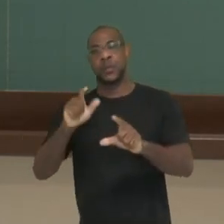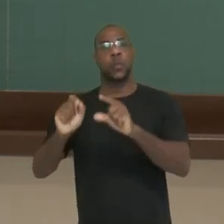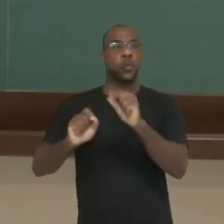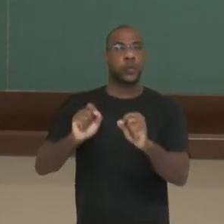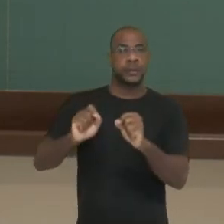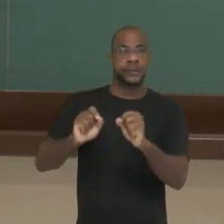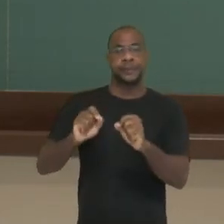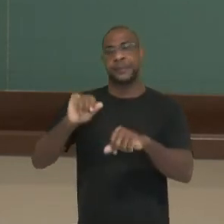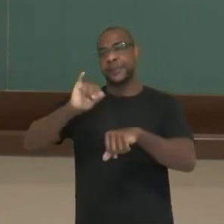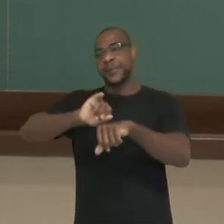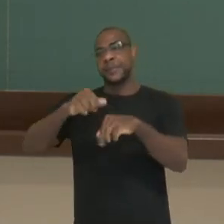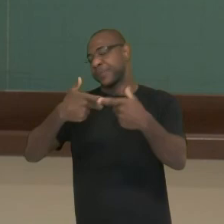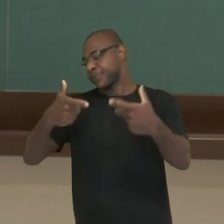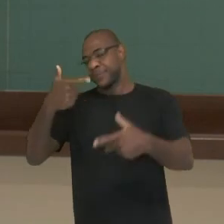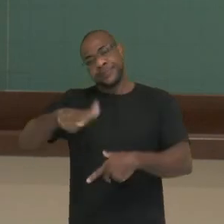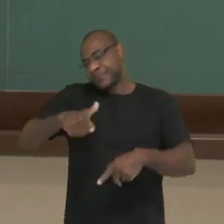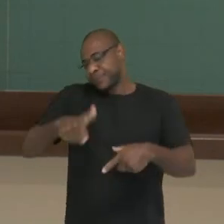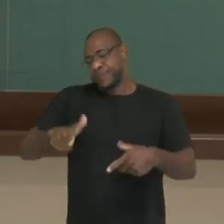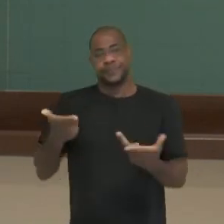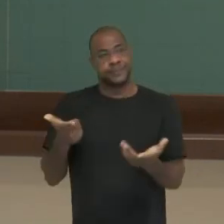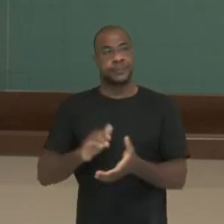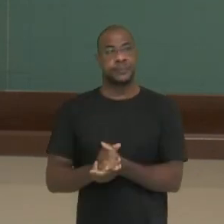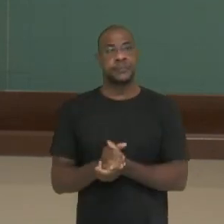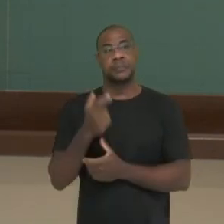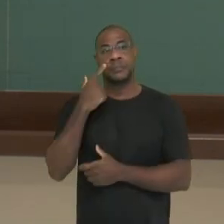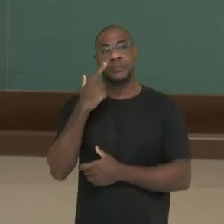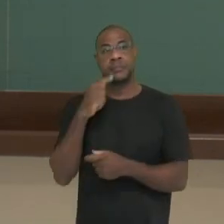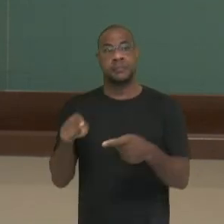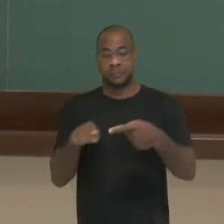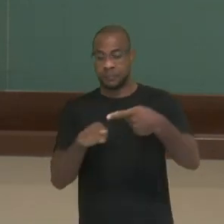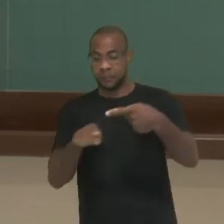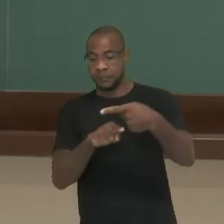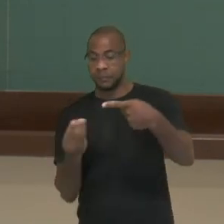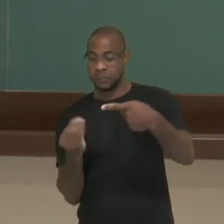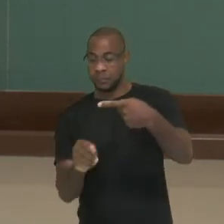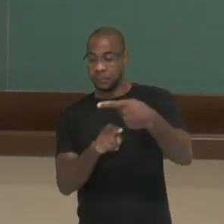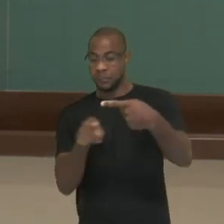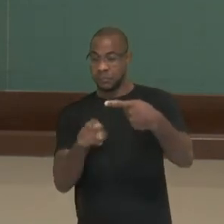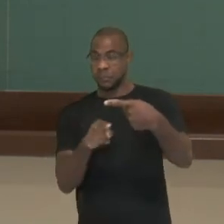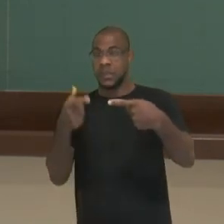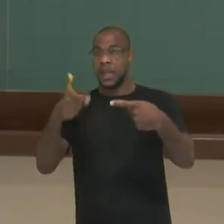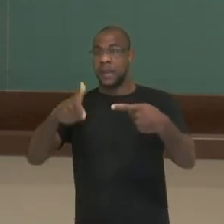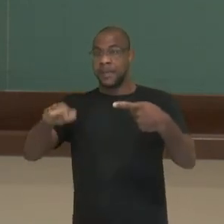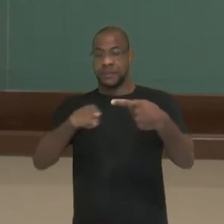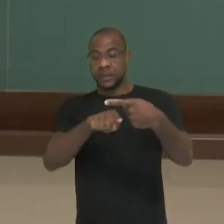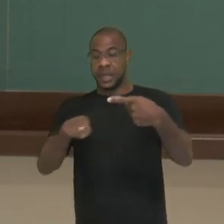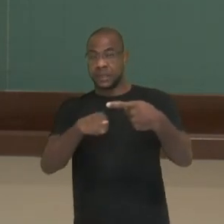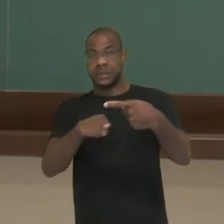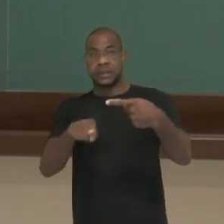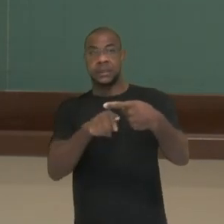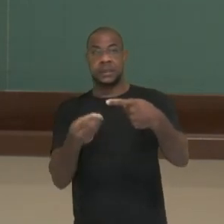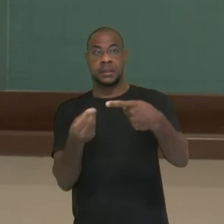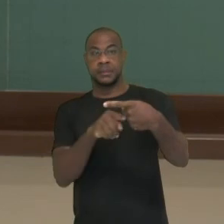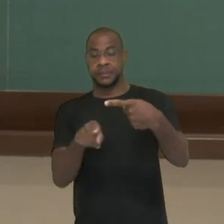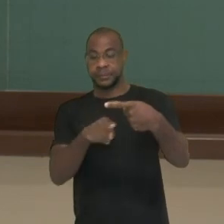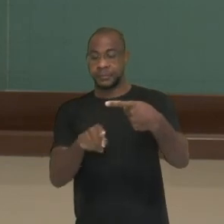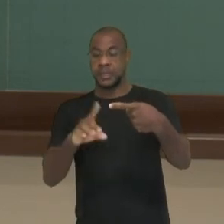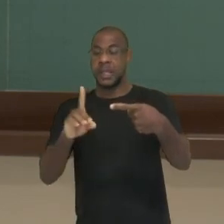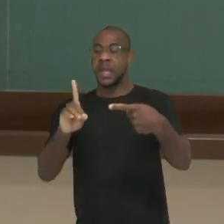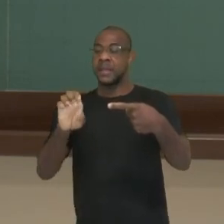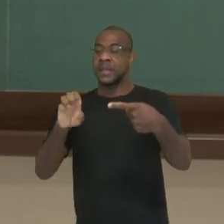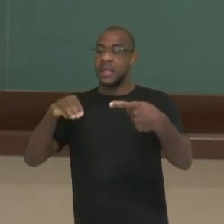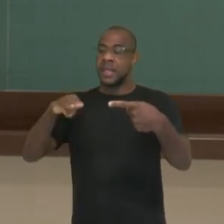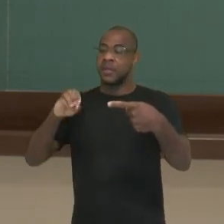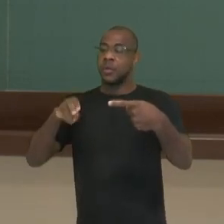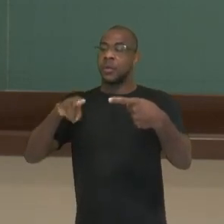que se repetem, observe que eles vão no denominador, né? Então, aqui, se a gente pegar novamente a palavra papa,